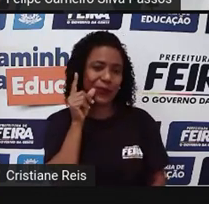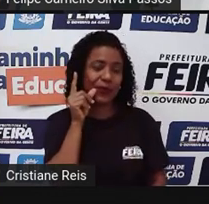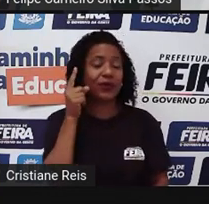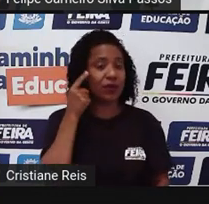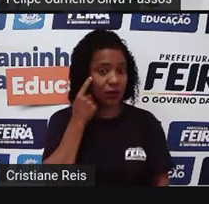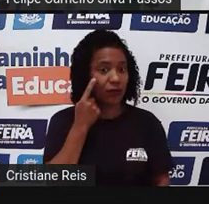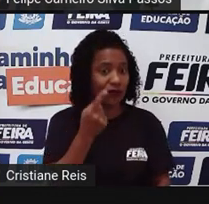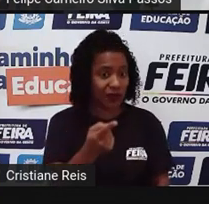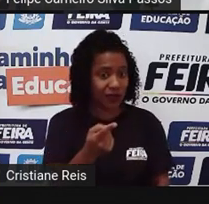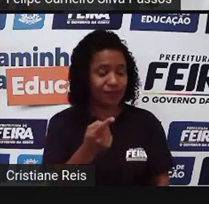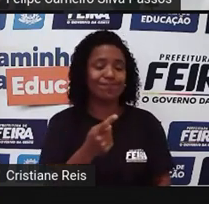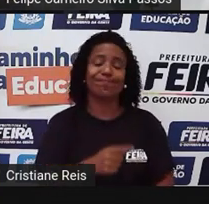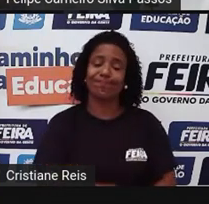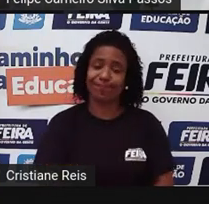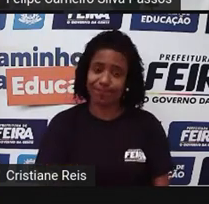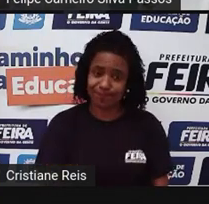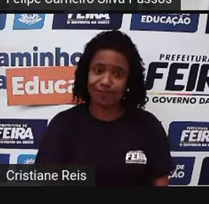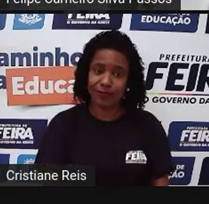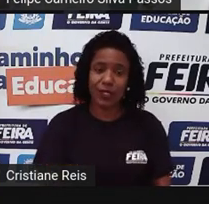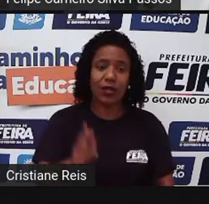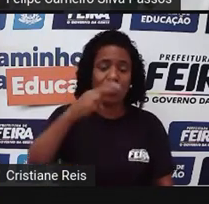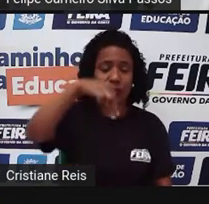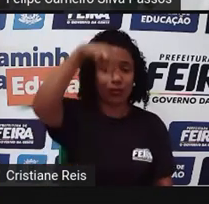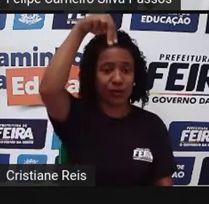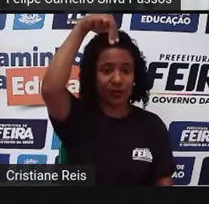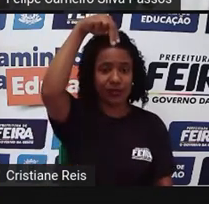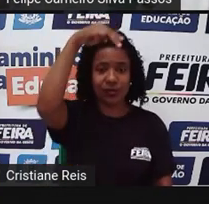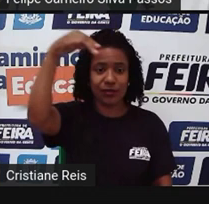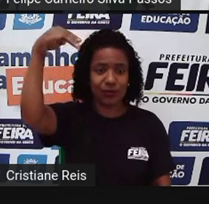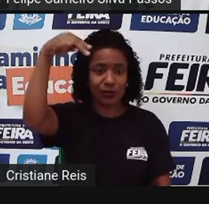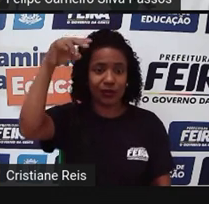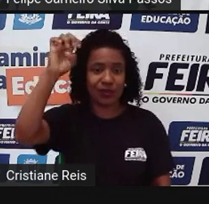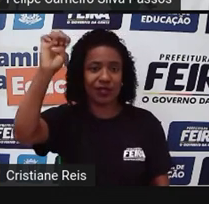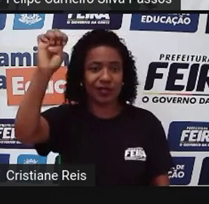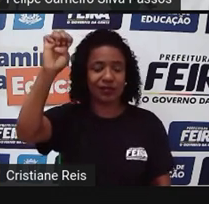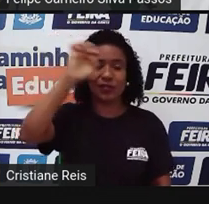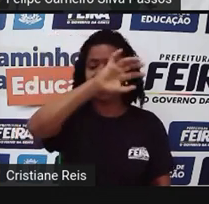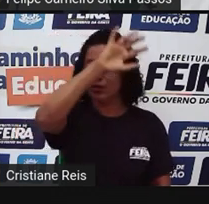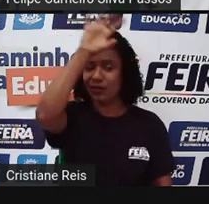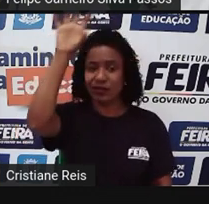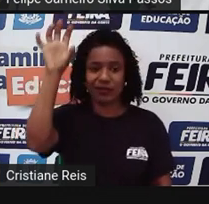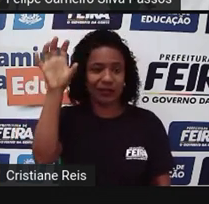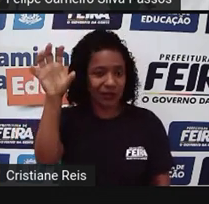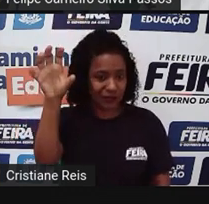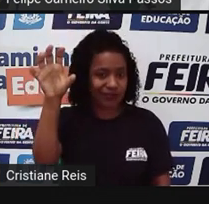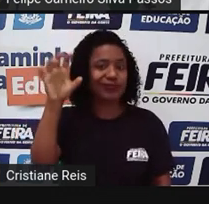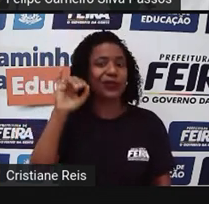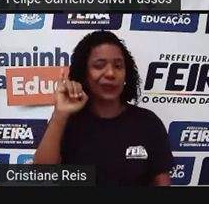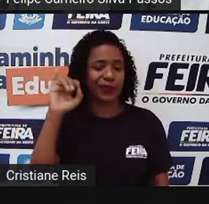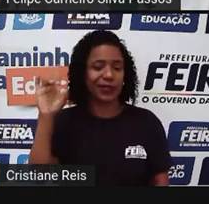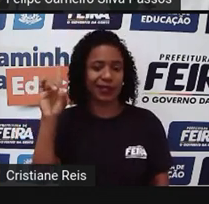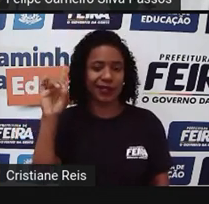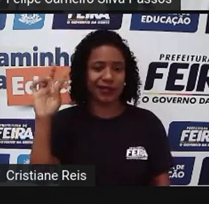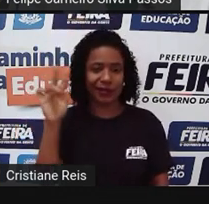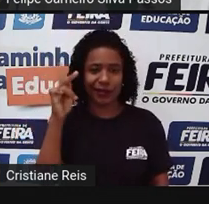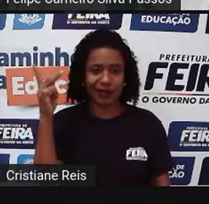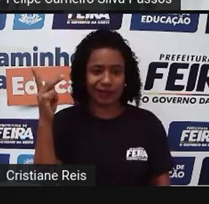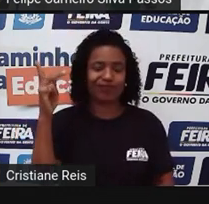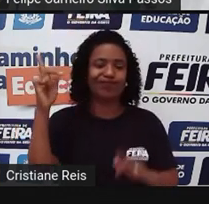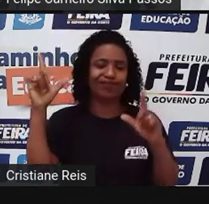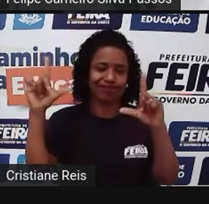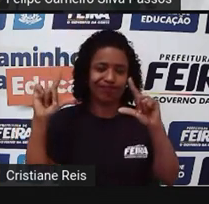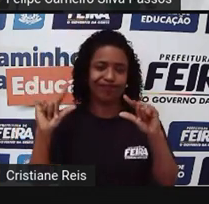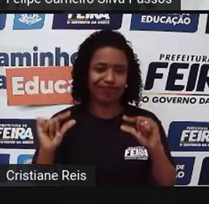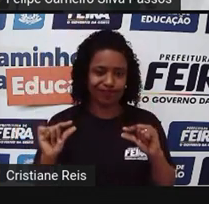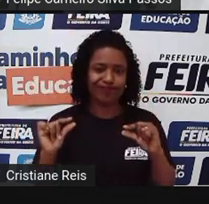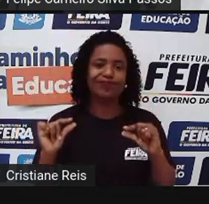é claro, Norte e Nordeste são as regiões que têm os estados com menores IDH. Né? Isso é um reflexo